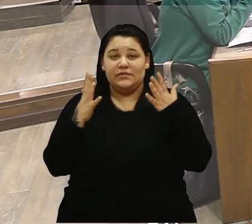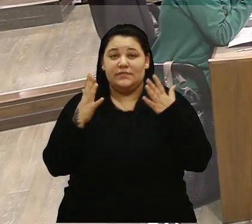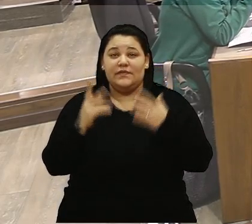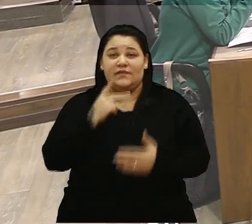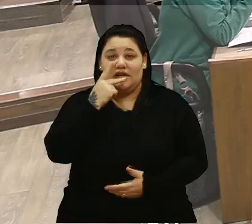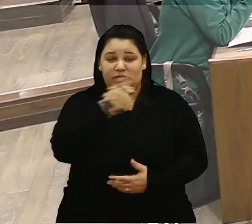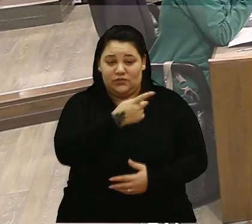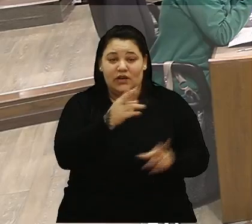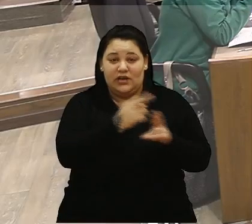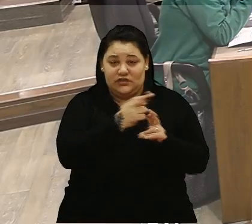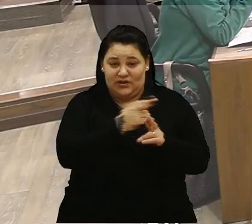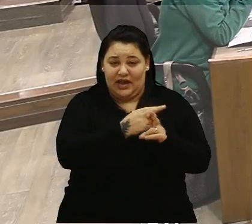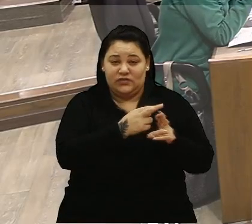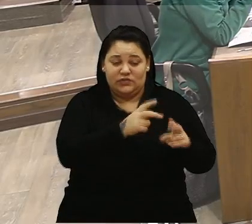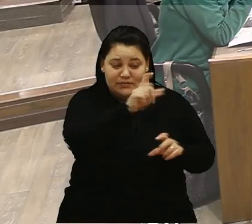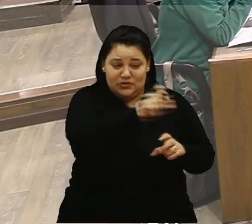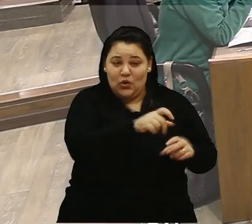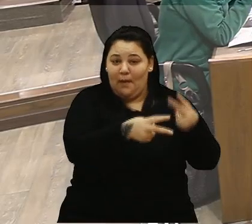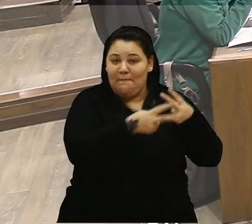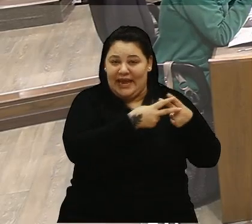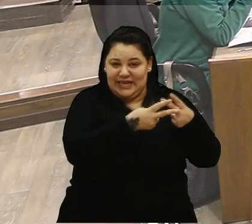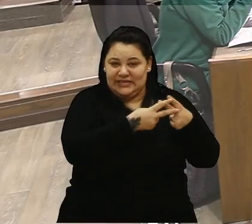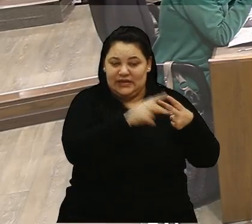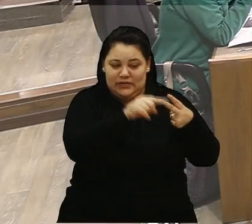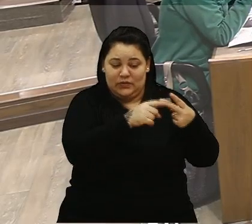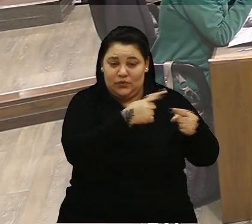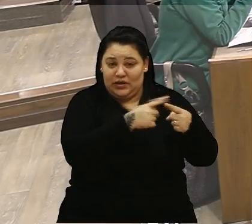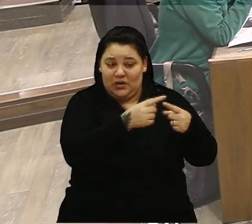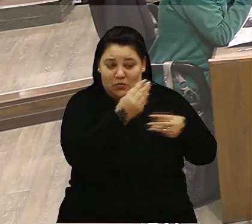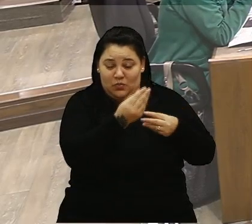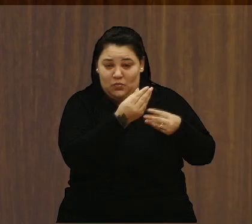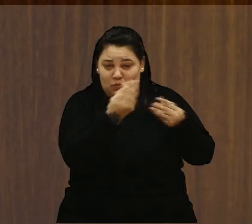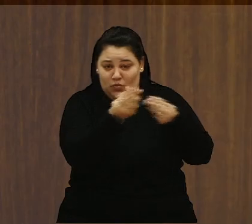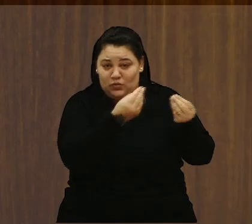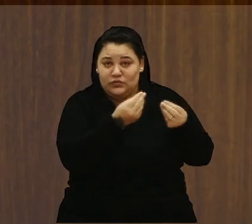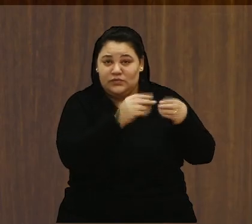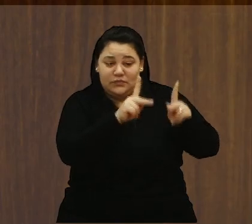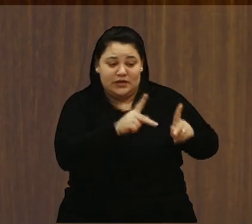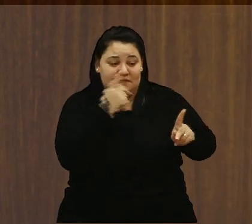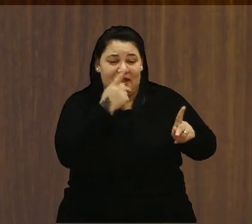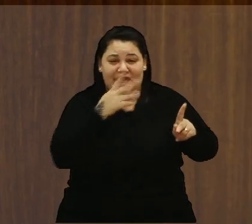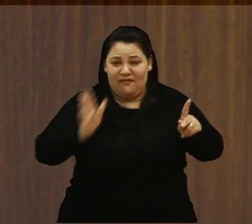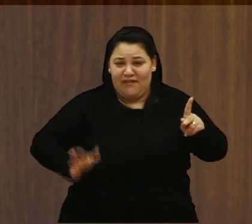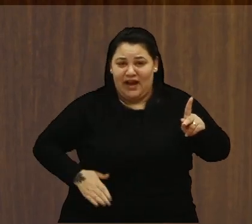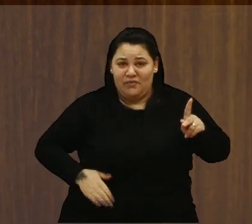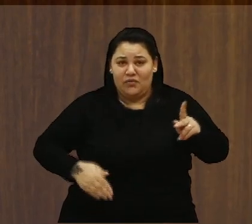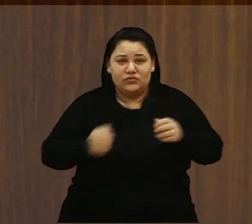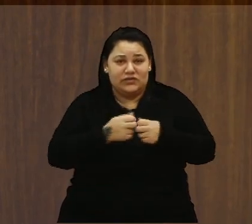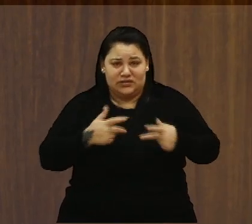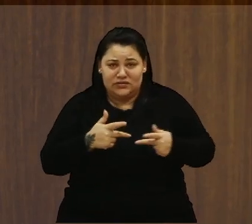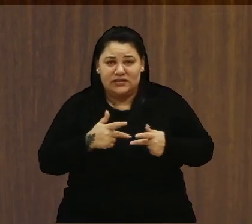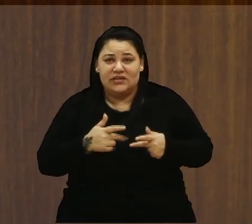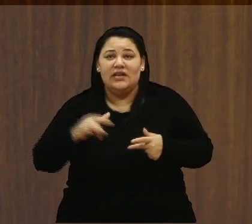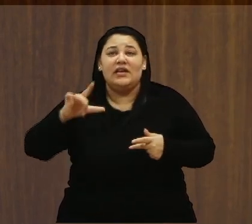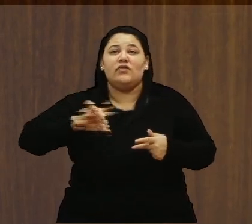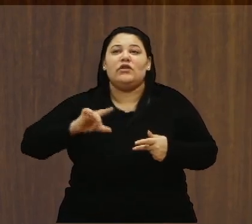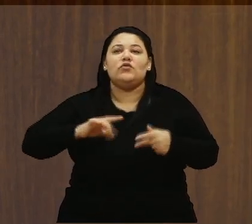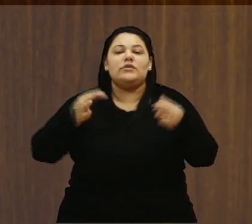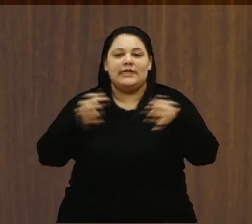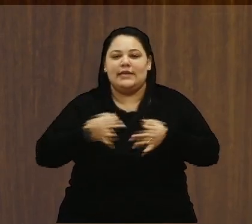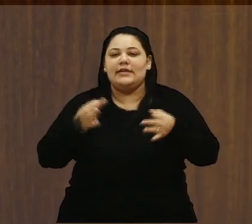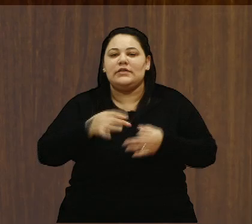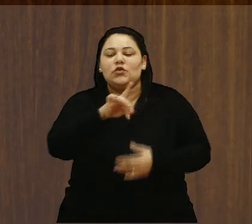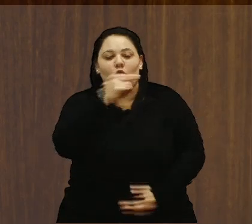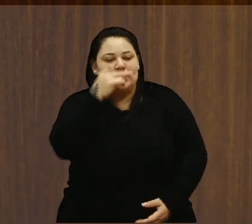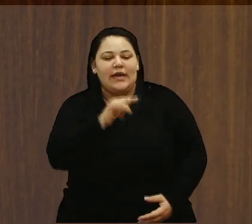questão dos detentos ali, porque isso, embora muita gente diz aqui que é um bando de vagabundo, isso e aquilo, aquele outro, eu tenho certeza que tu